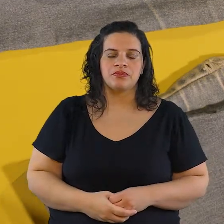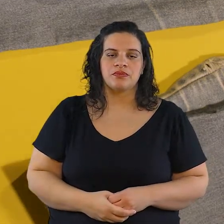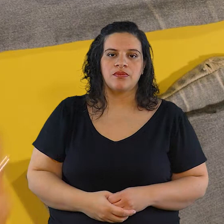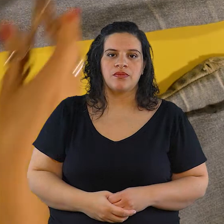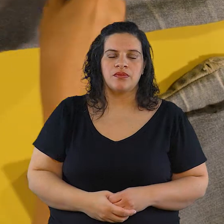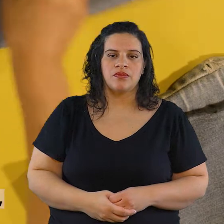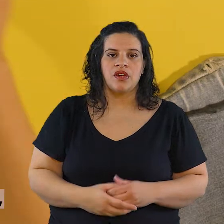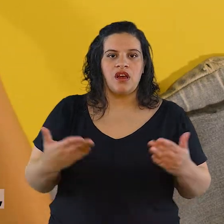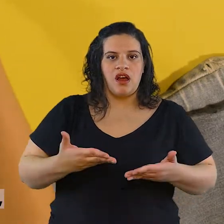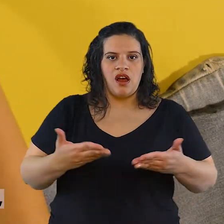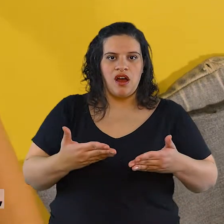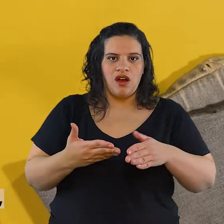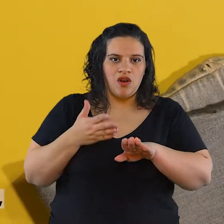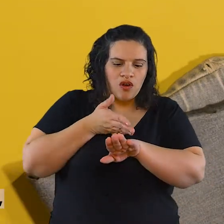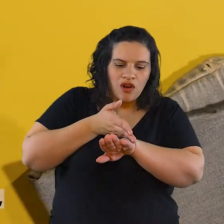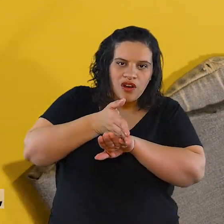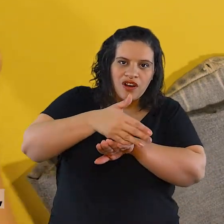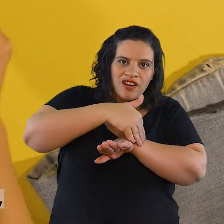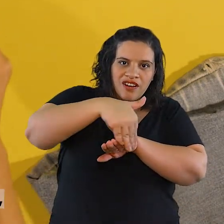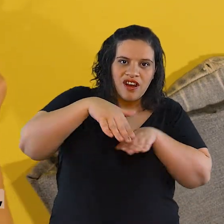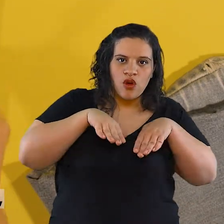quebre. Agora